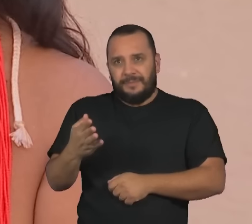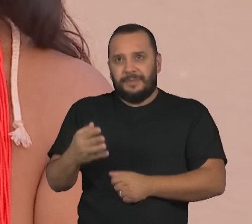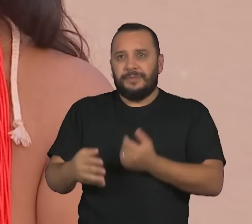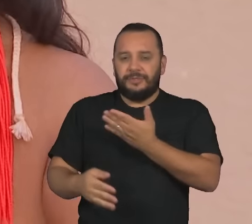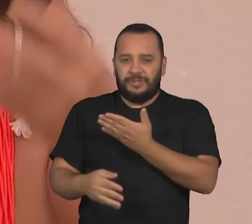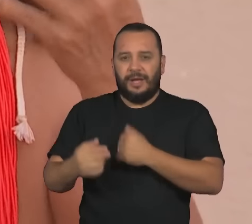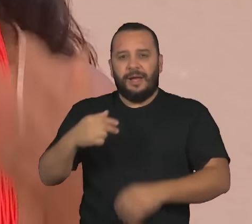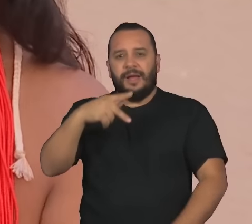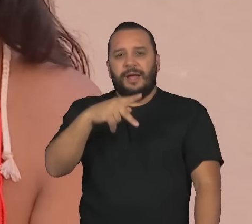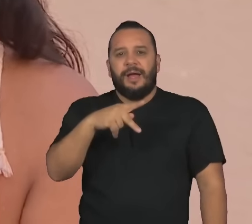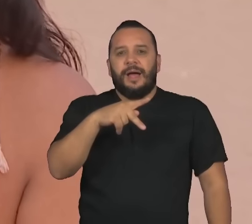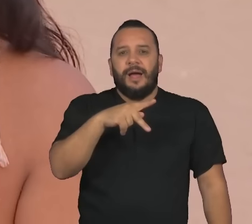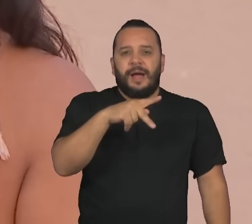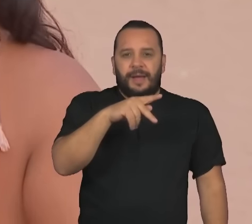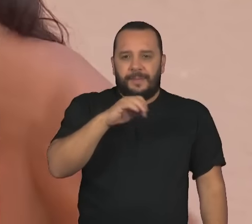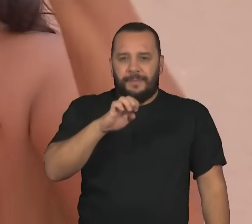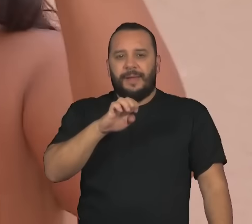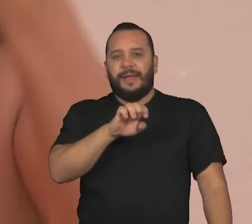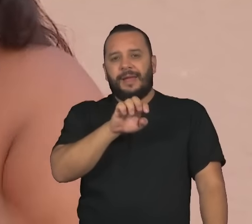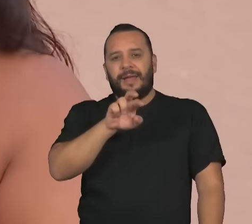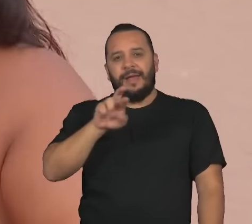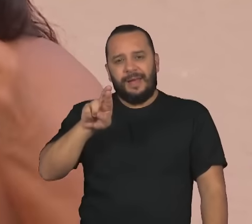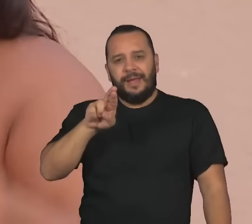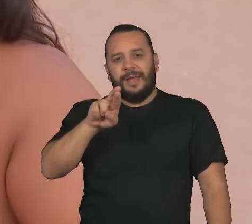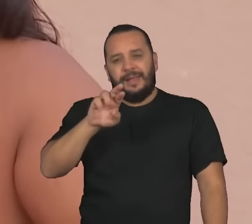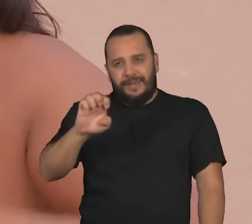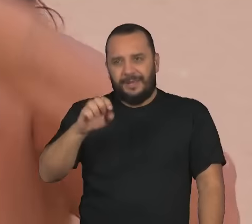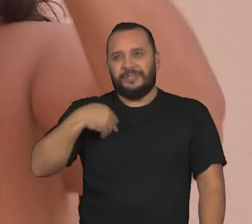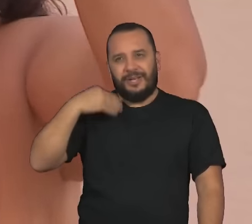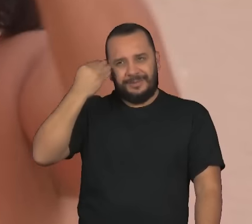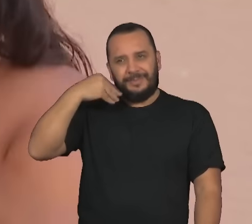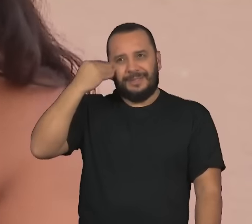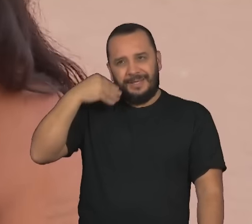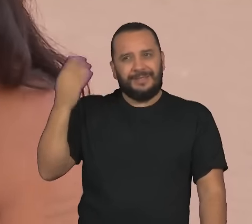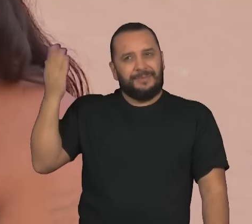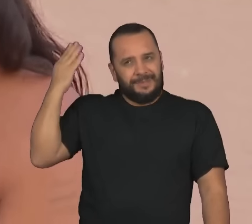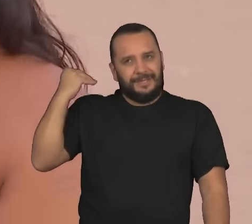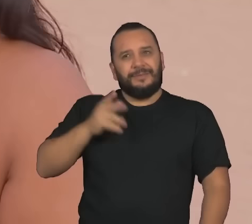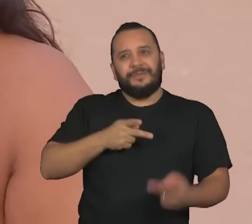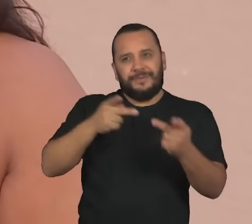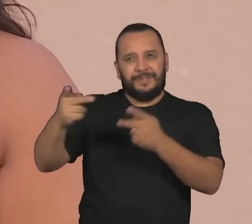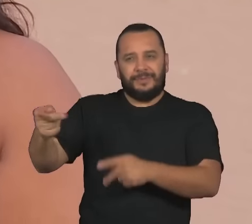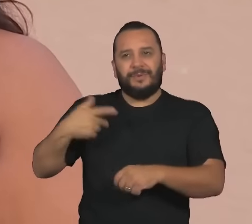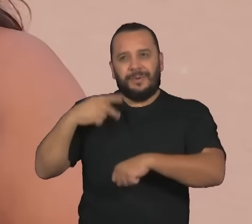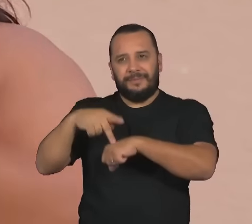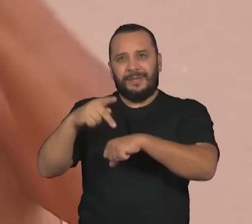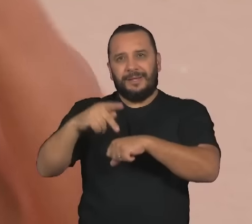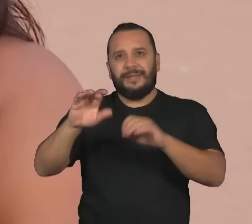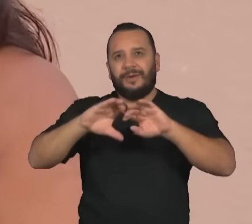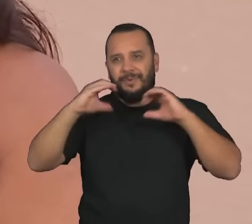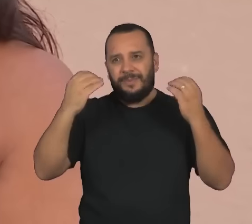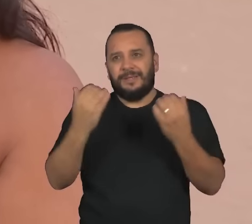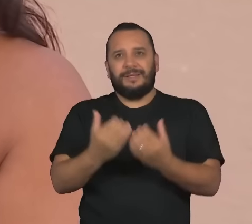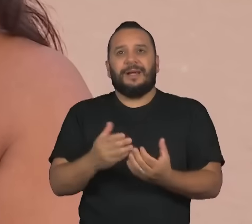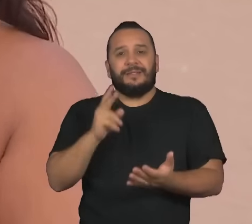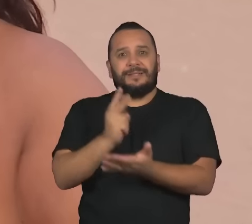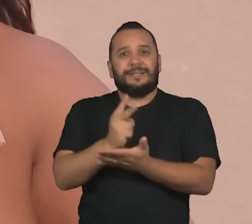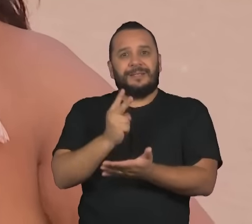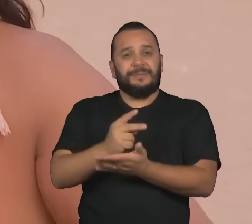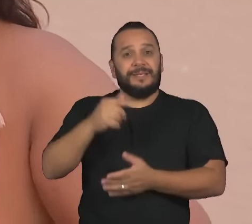Waurá, uma das mais experientes da aldeia, esteve lá na infância. Ela conta que a comunidade se aventurava